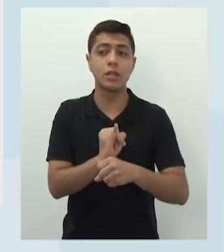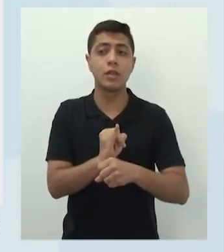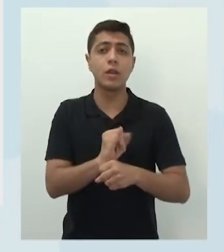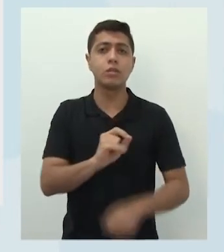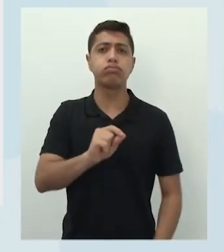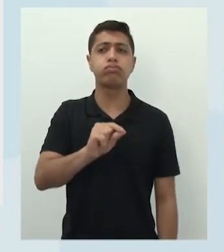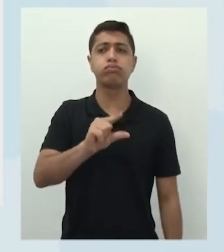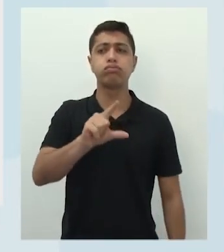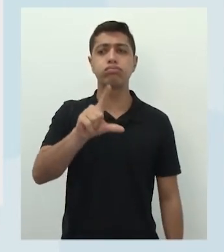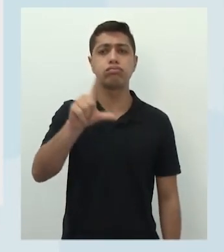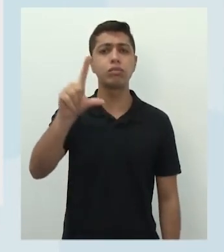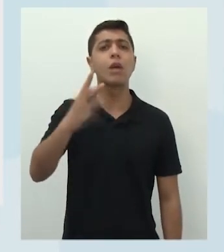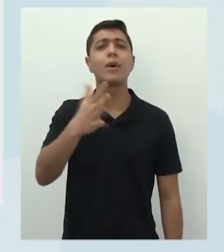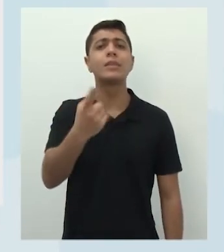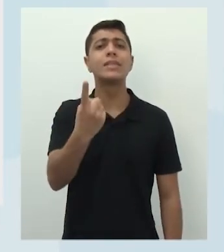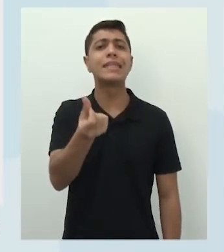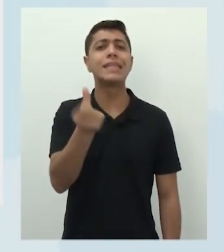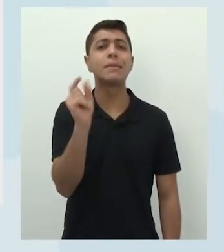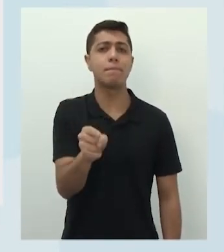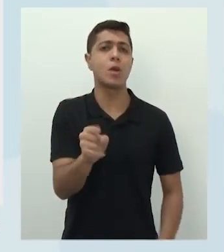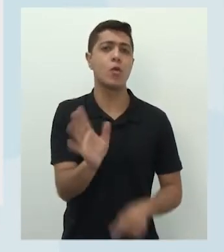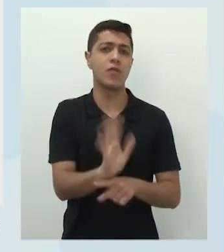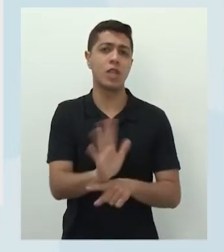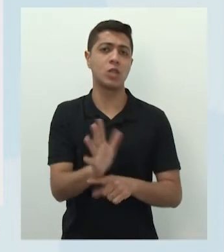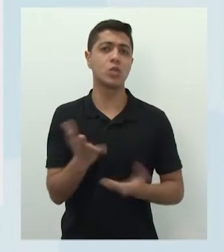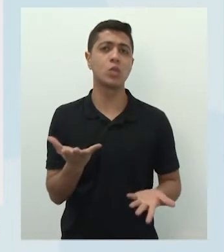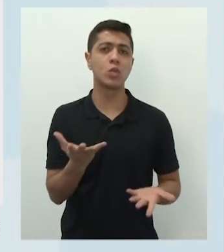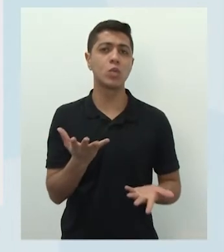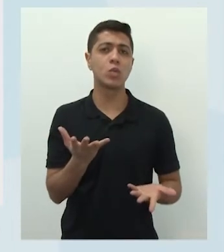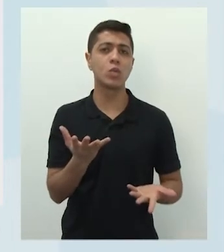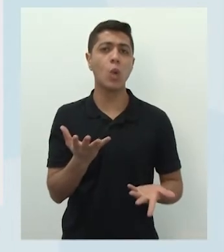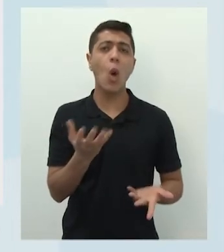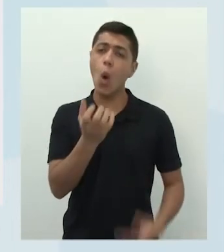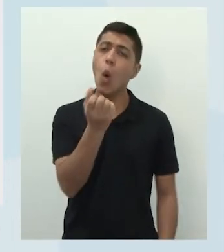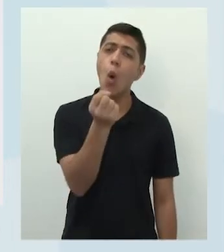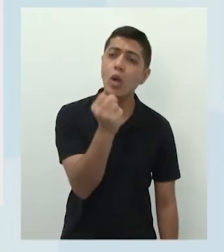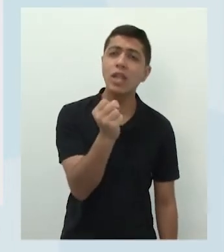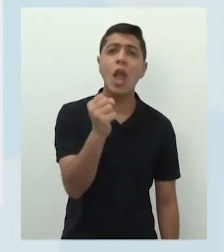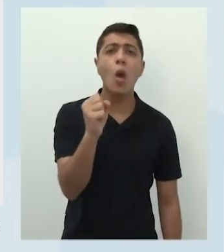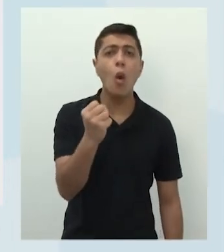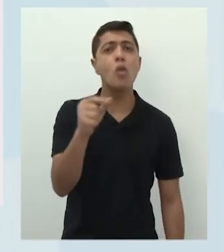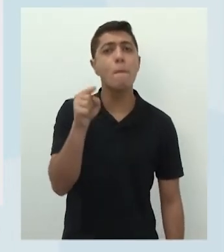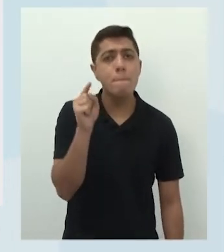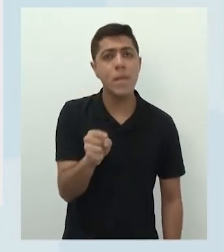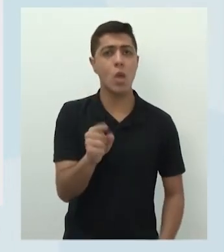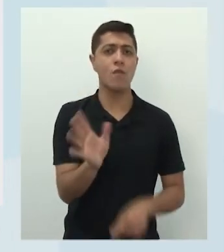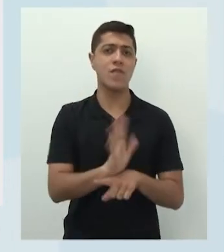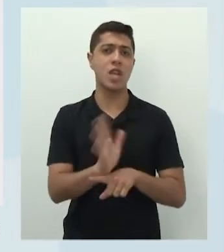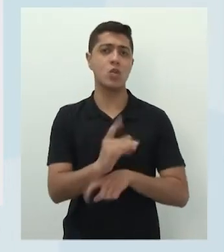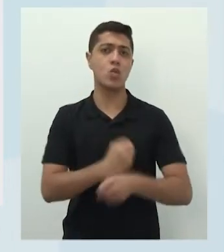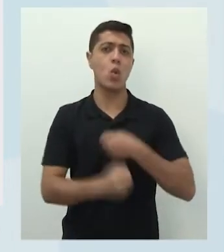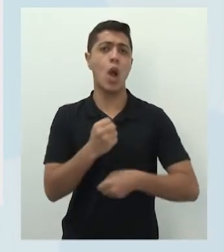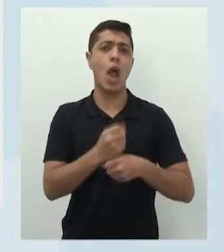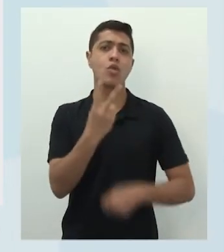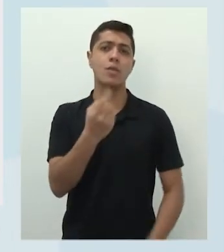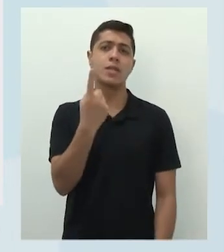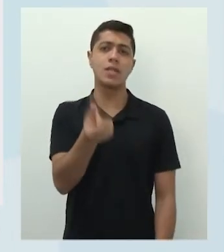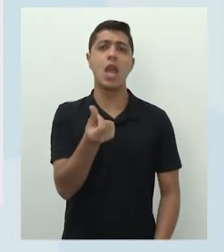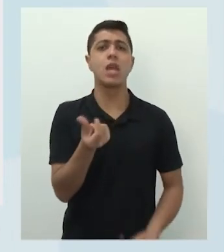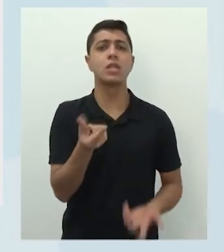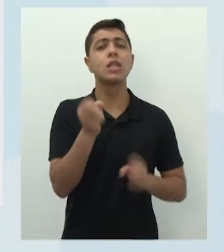um jogo de asfixia. Vai variando de cada país, mas é mais ou menos, geralmente é 12, 13, 14 anos a faixa etária